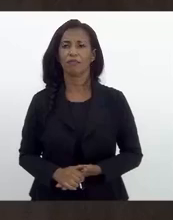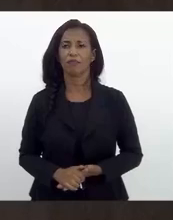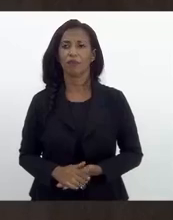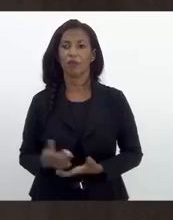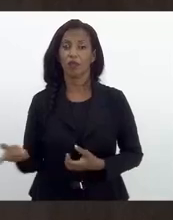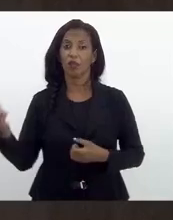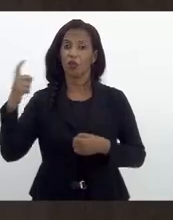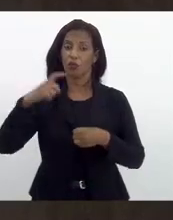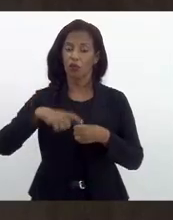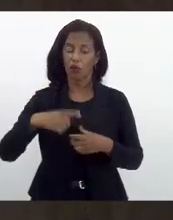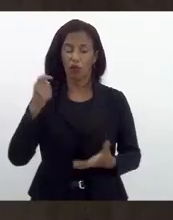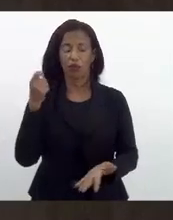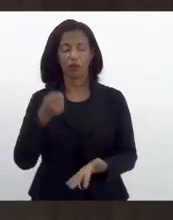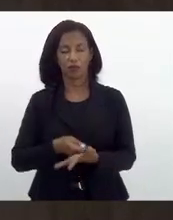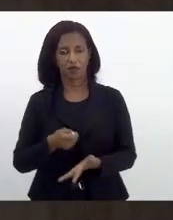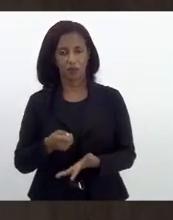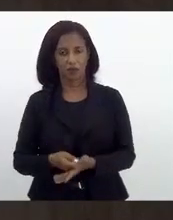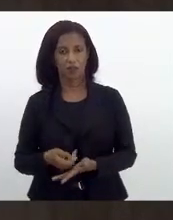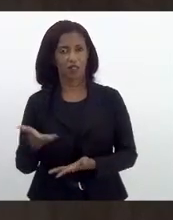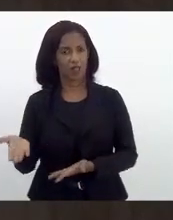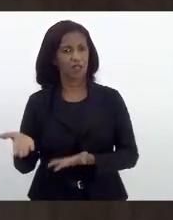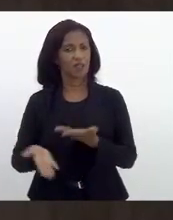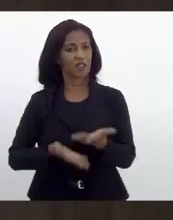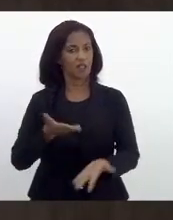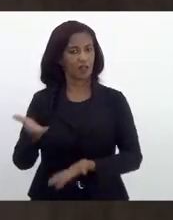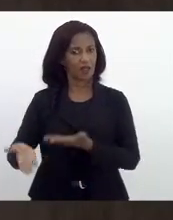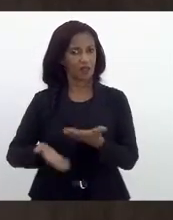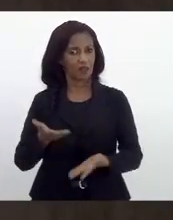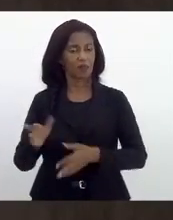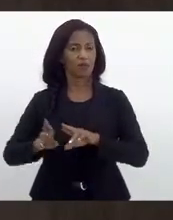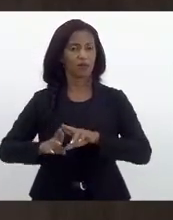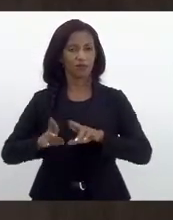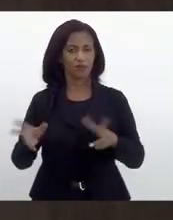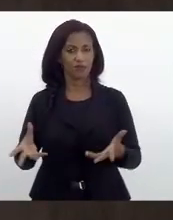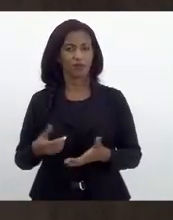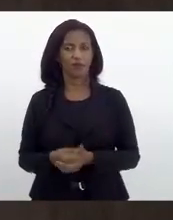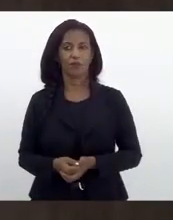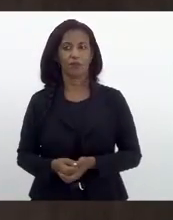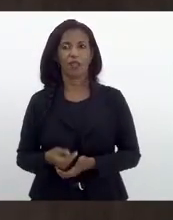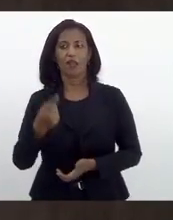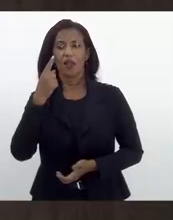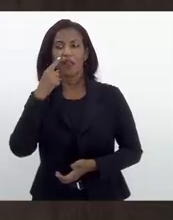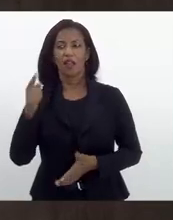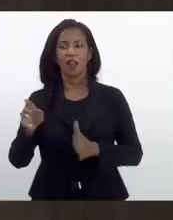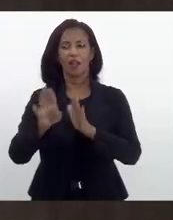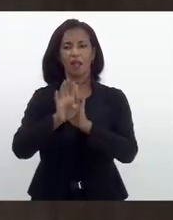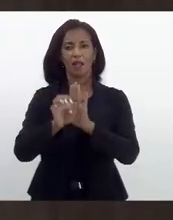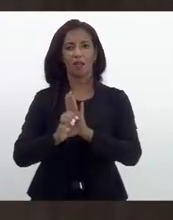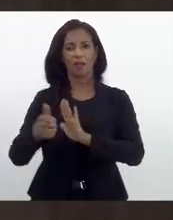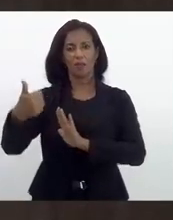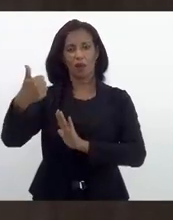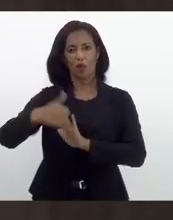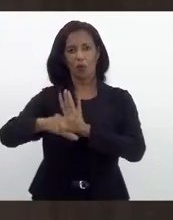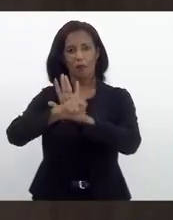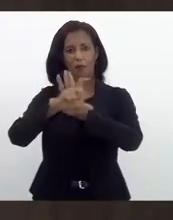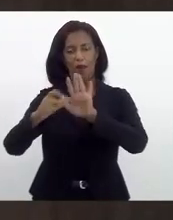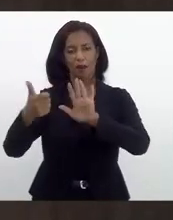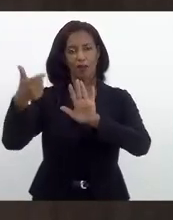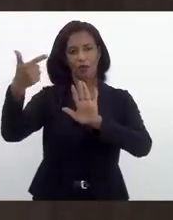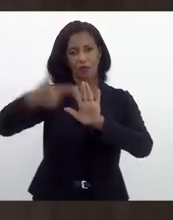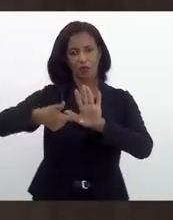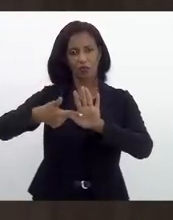aí eu volto a insistir esse tratamento diferenciado ele é previsto na emenda número 1 no parágrafo 2